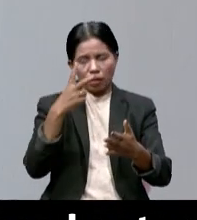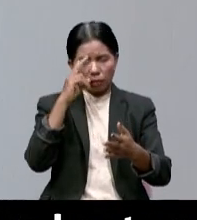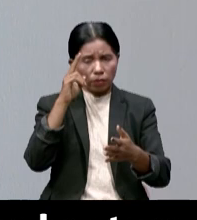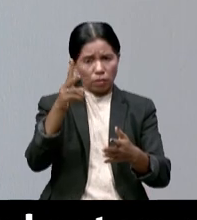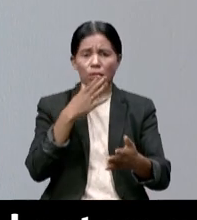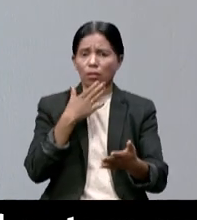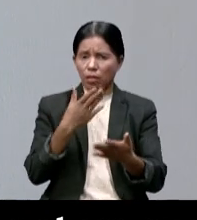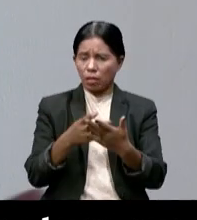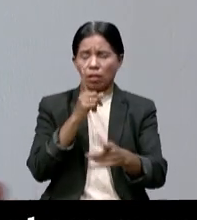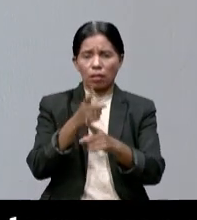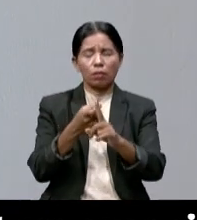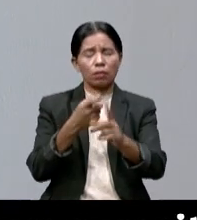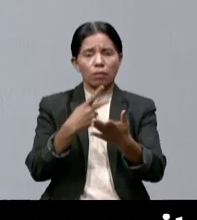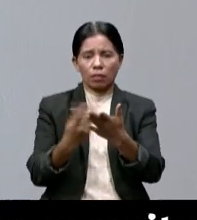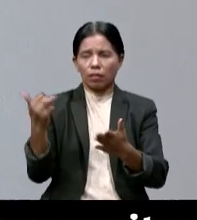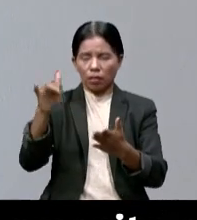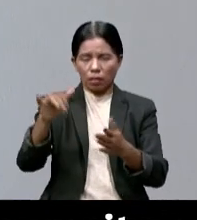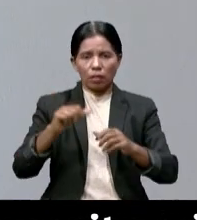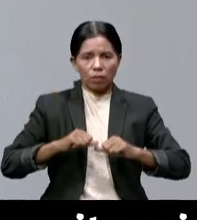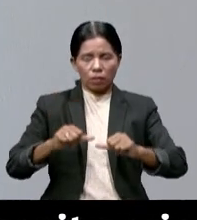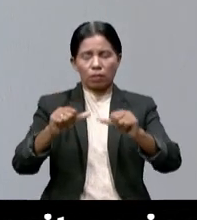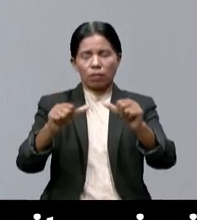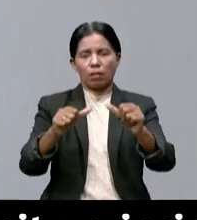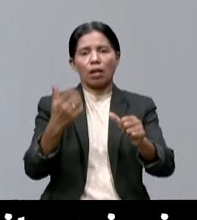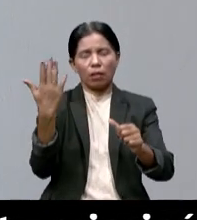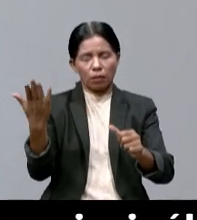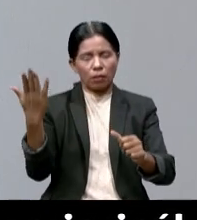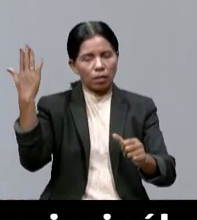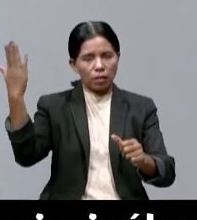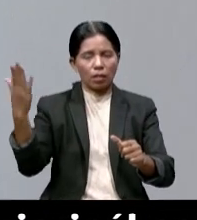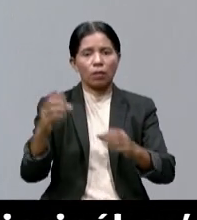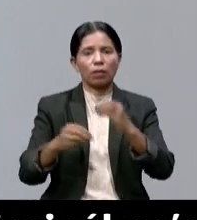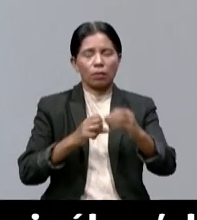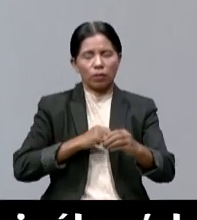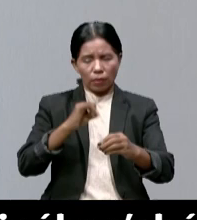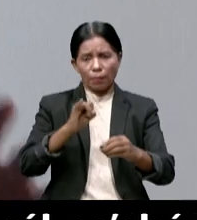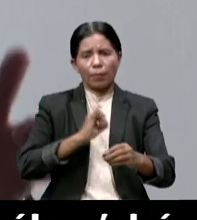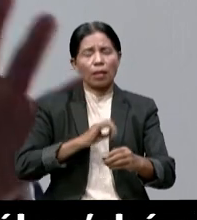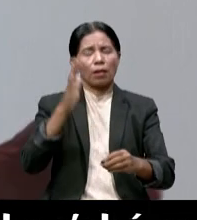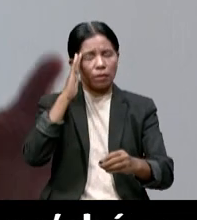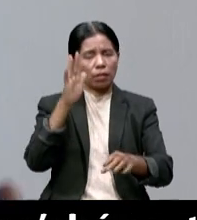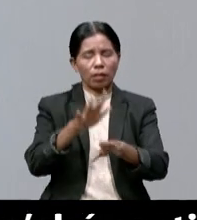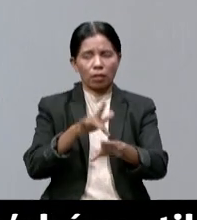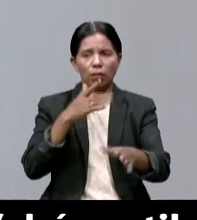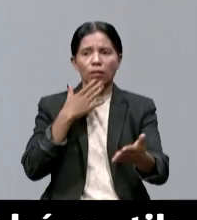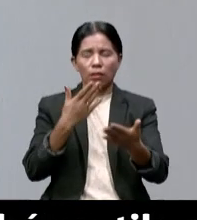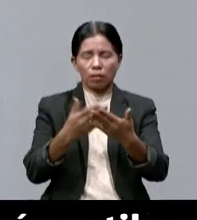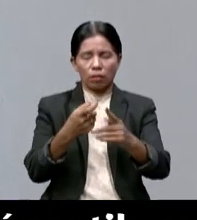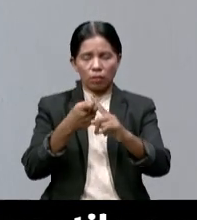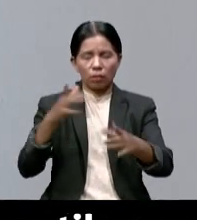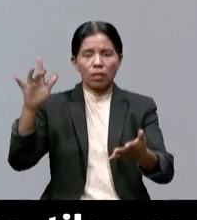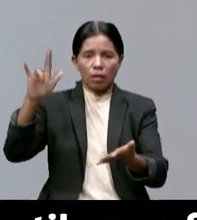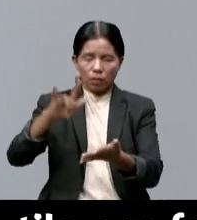tebes husi projeto sira nebe ma clauda dau ia area Costa Sul nian hau nota ia koneksaun dia kusi